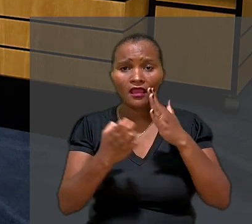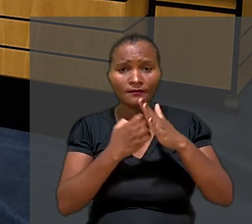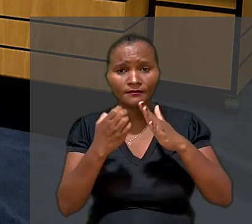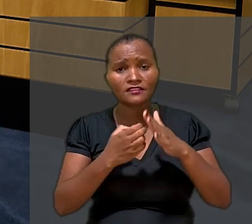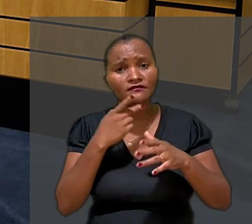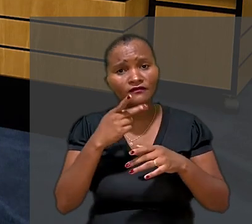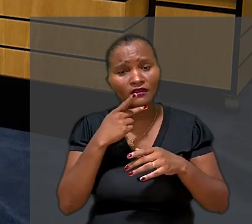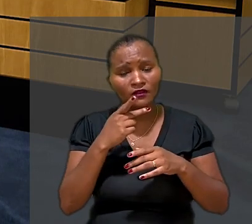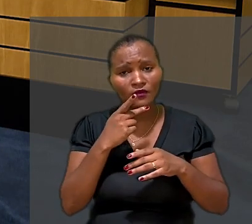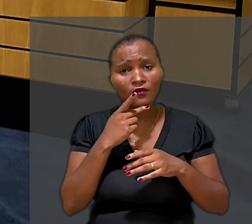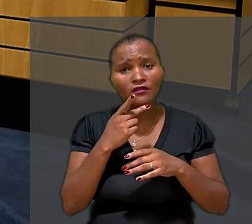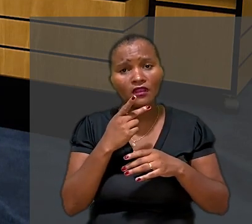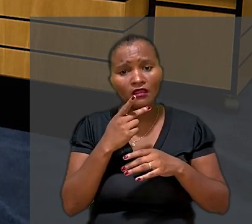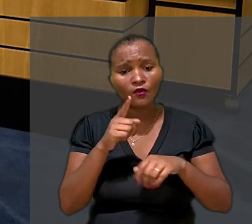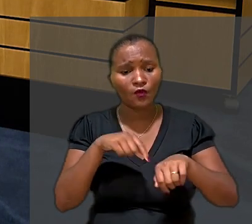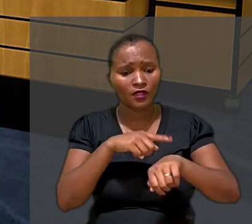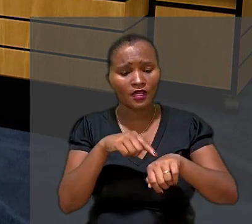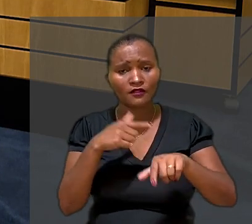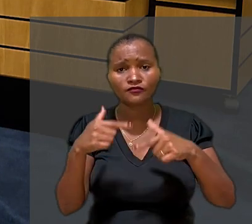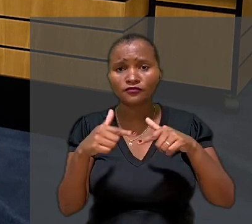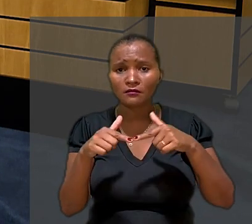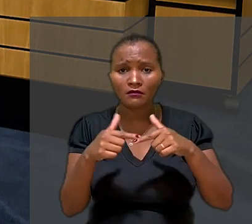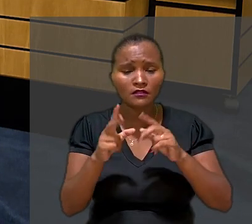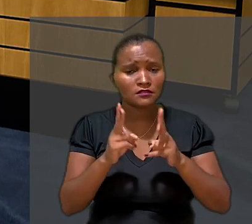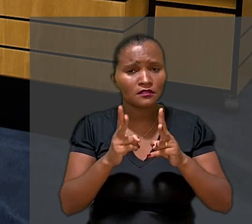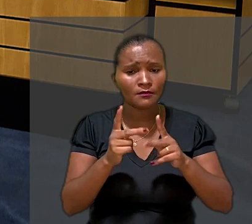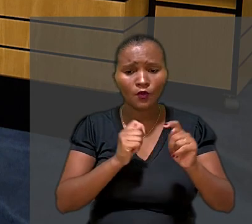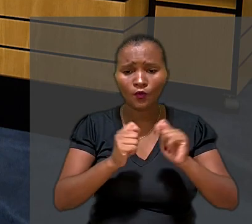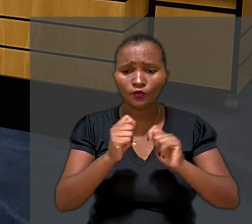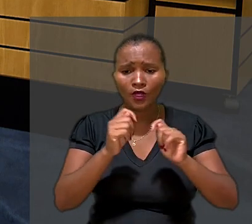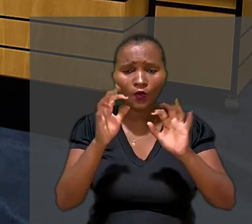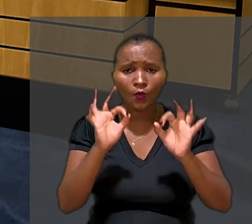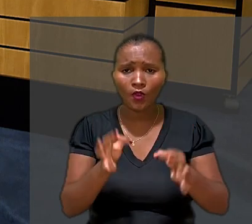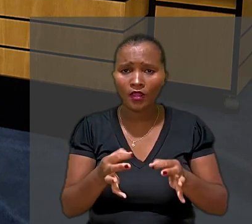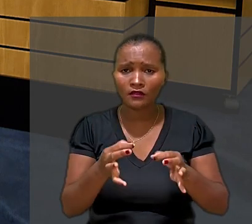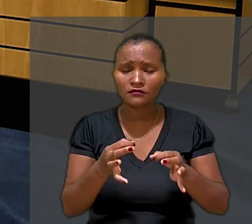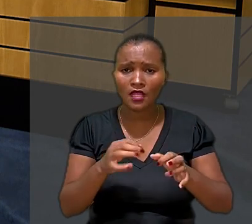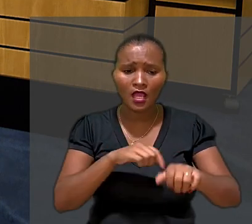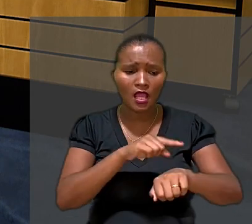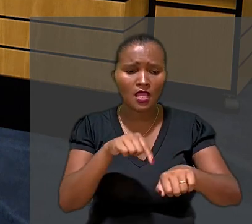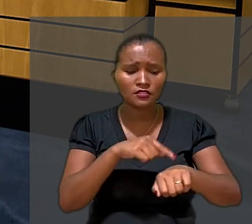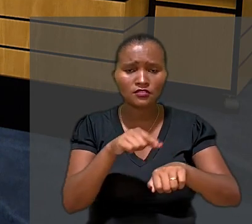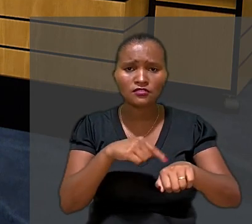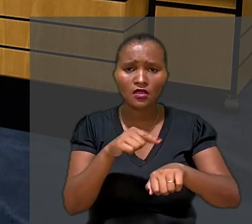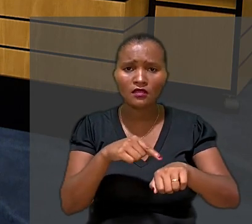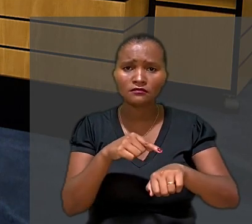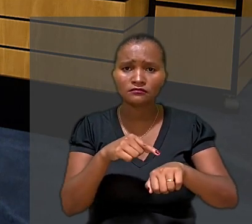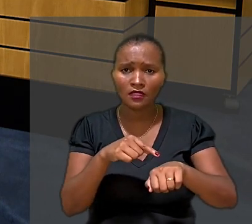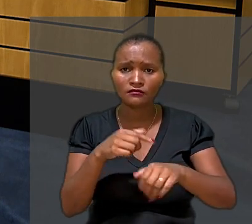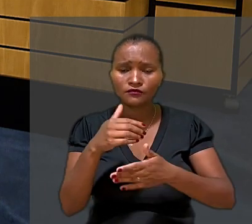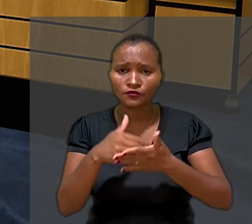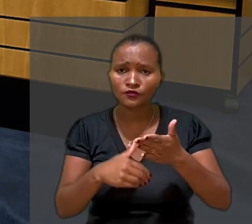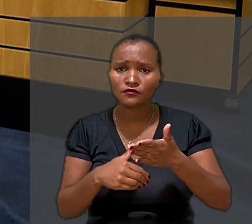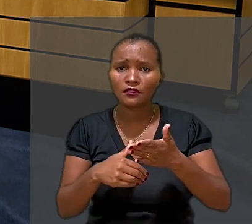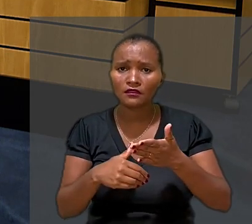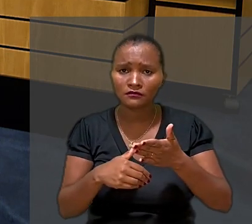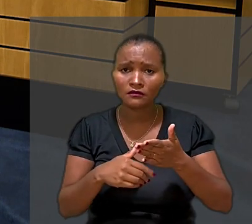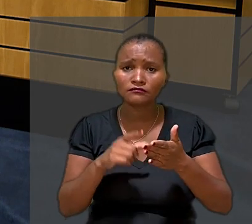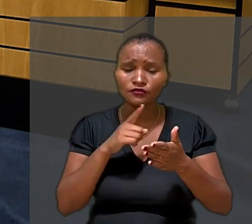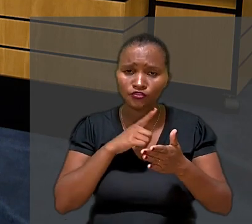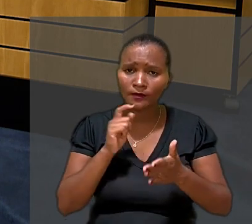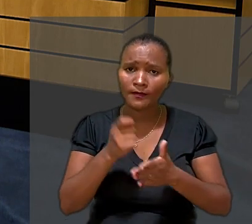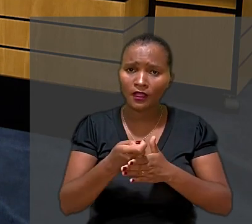alegou, no entanto, que a jornada da empregada sempre foi controlada corretamente e as eventuais horas extraordinárias haviam